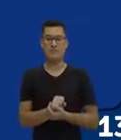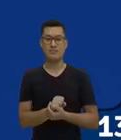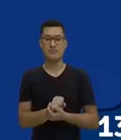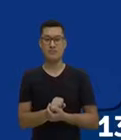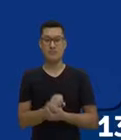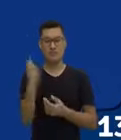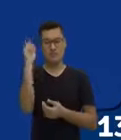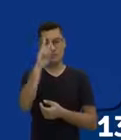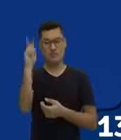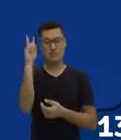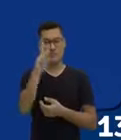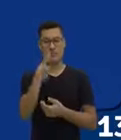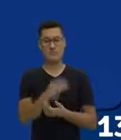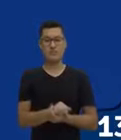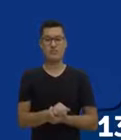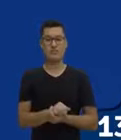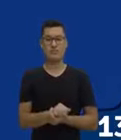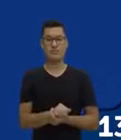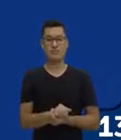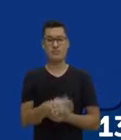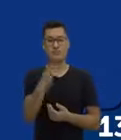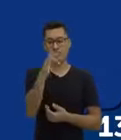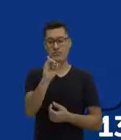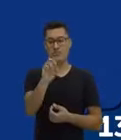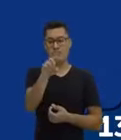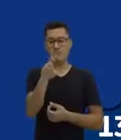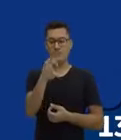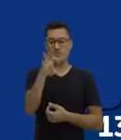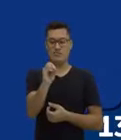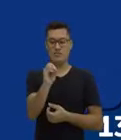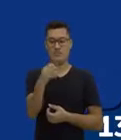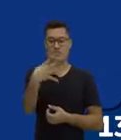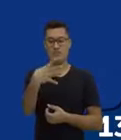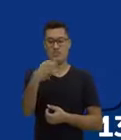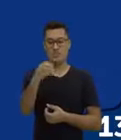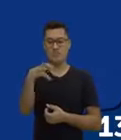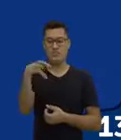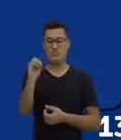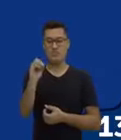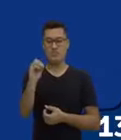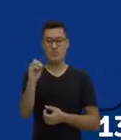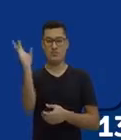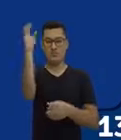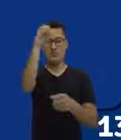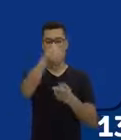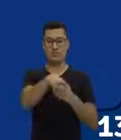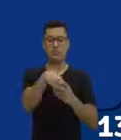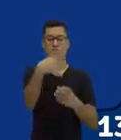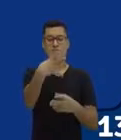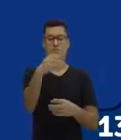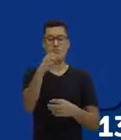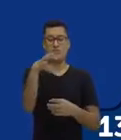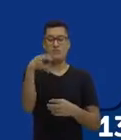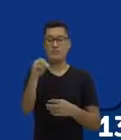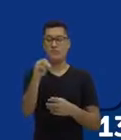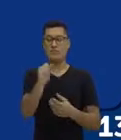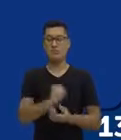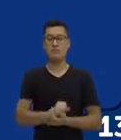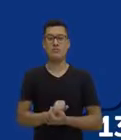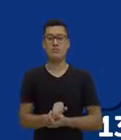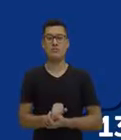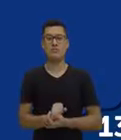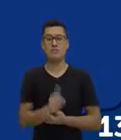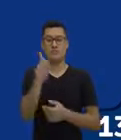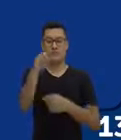lembrar, ele vai gastar fixo 400 reais, não é isso, Fernando? Coloca então, primeiro, então, logo. Já vou colocar os 400 reais aqui.